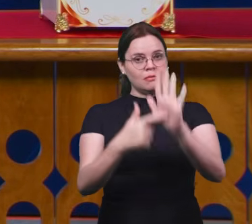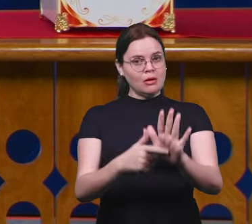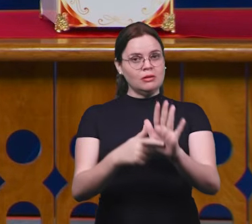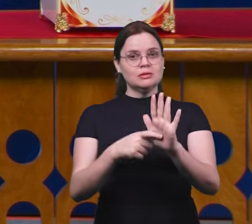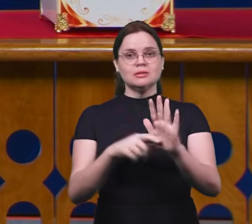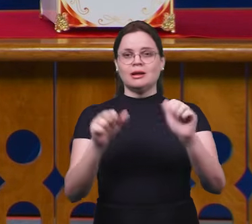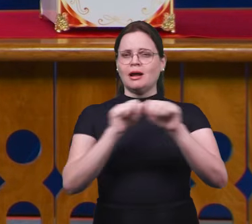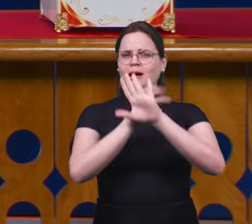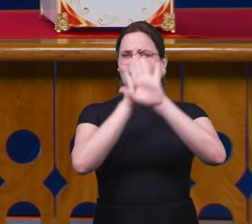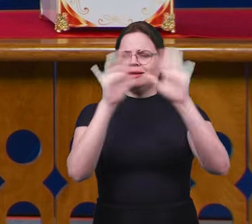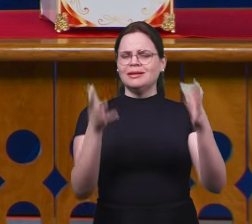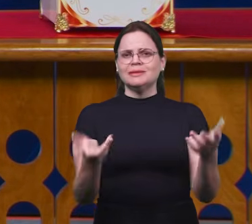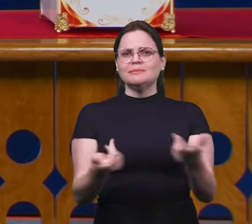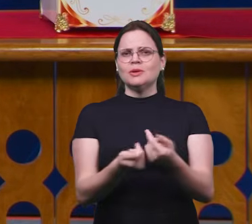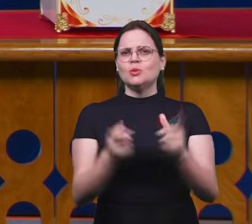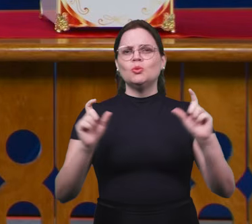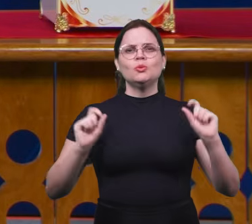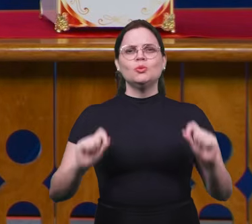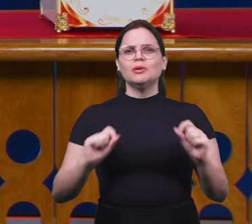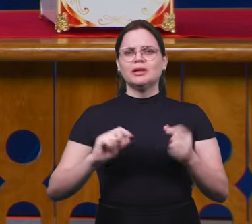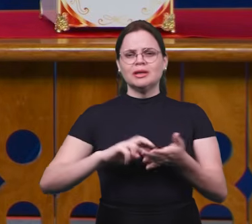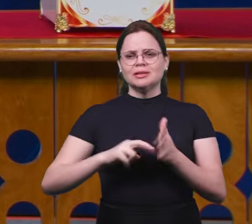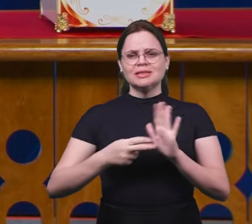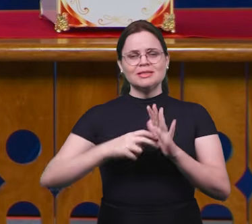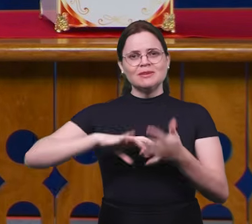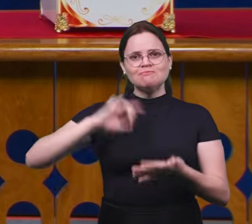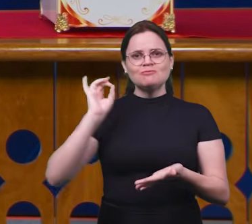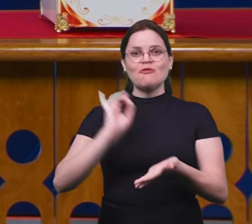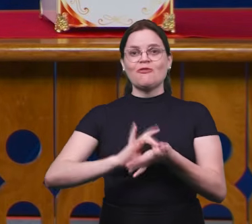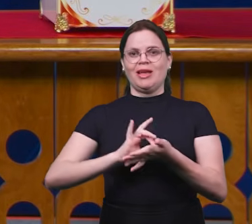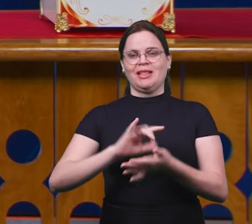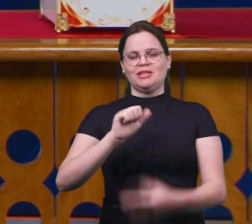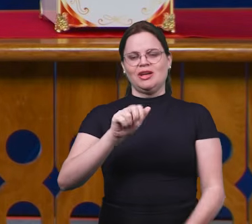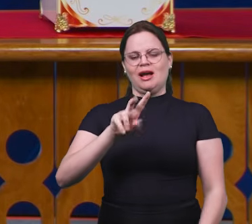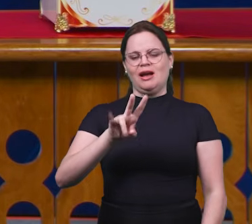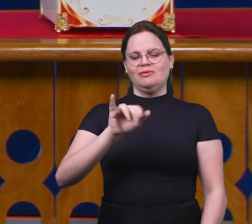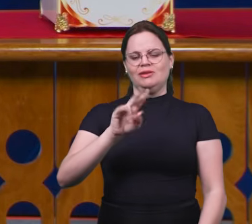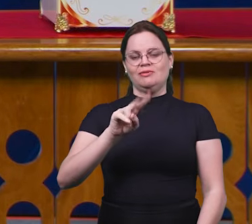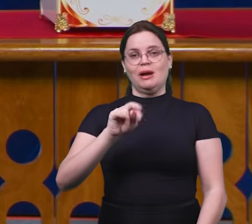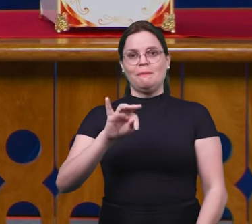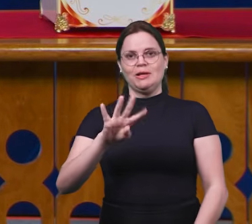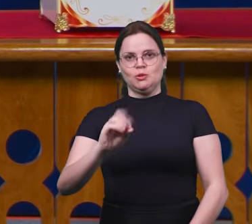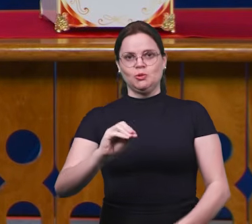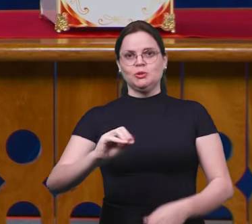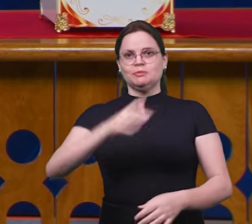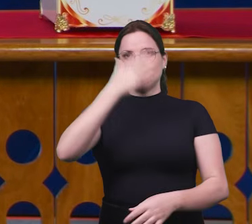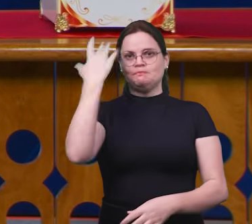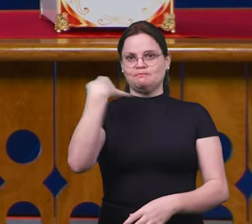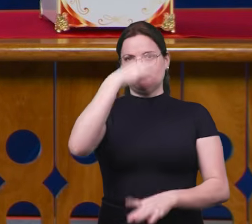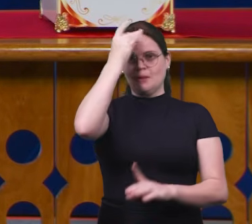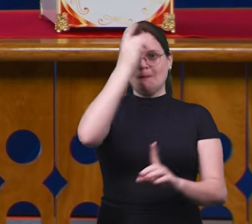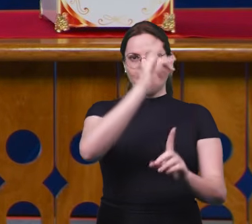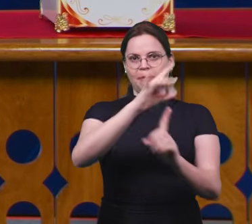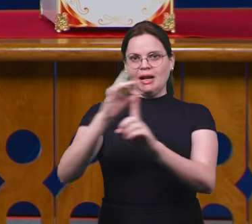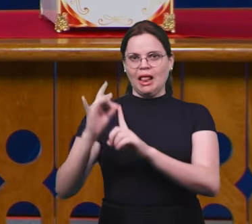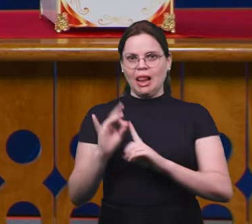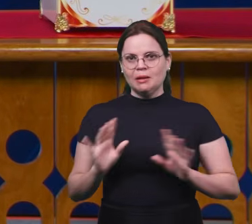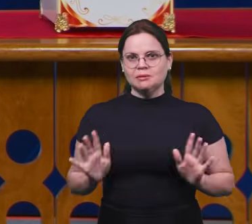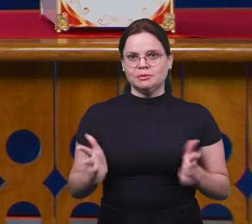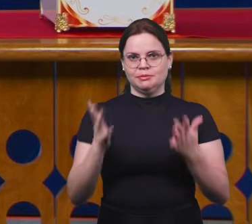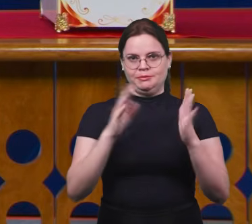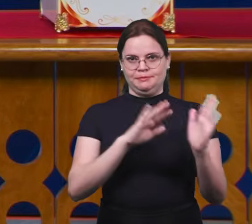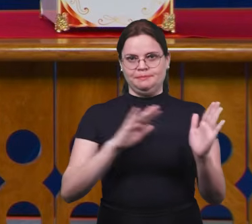muito maravilhosa o que é o verdadeiro avivamento. Nós estamos estudando, esses últimos